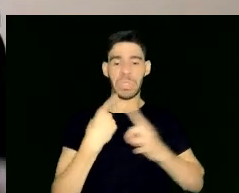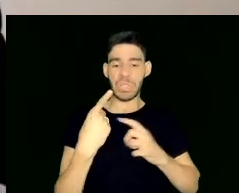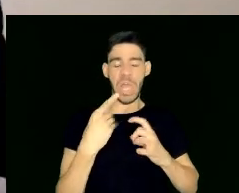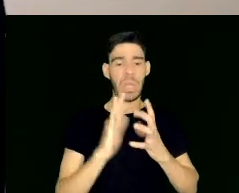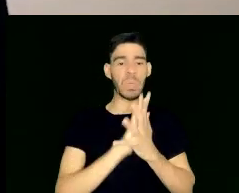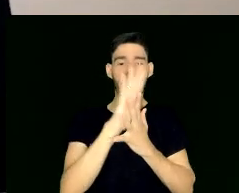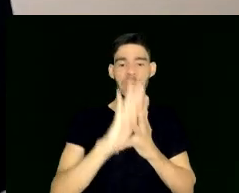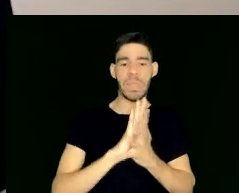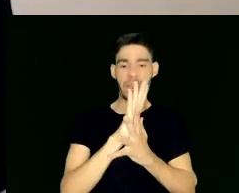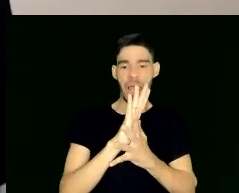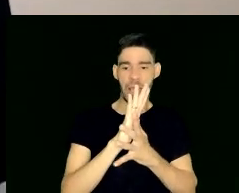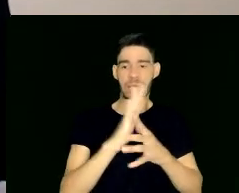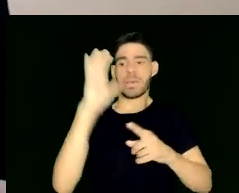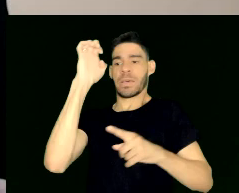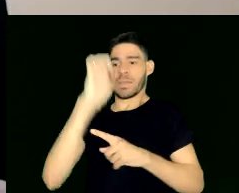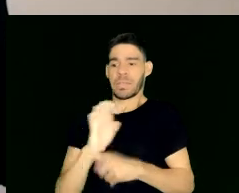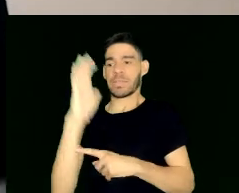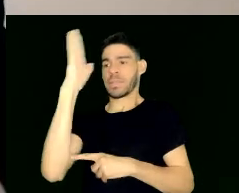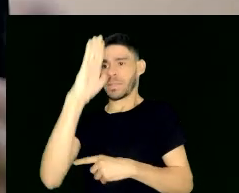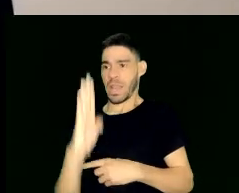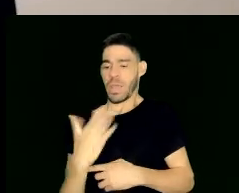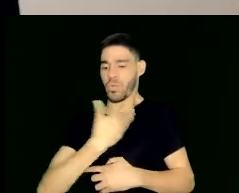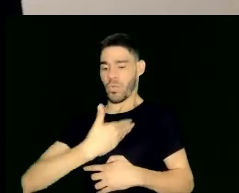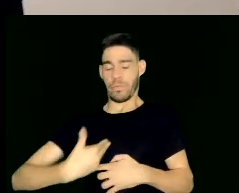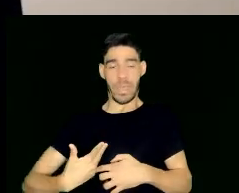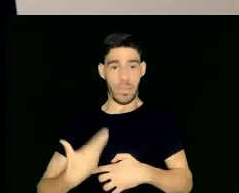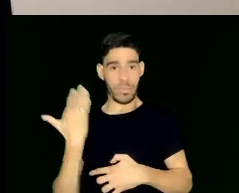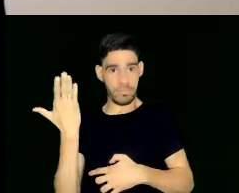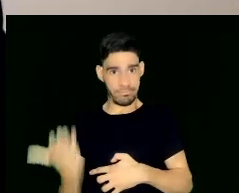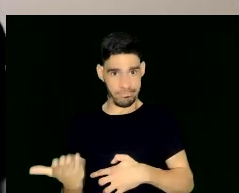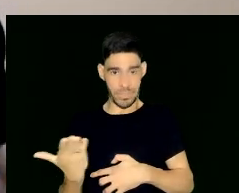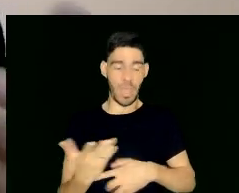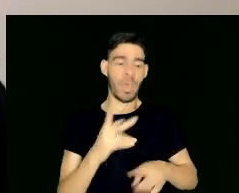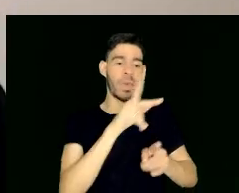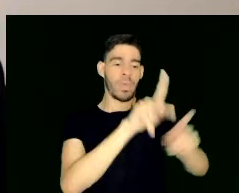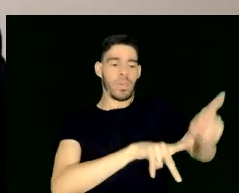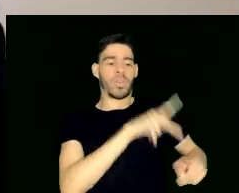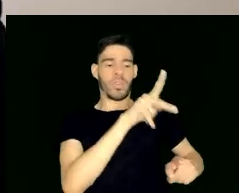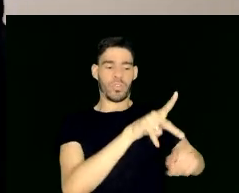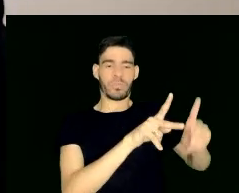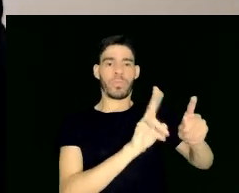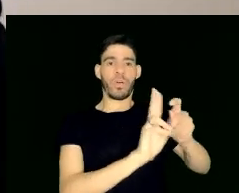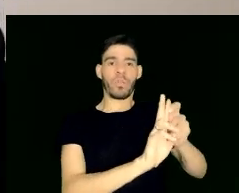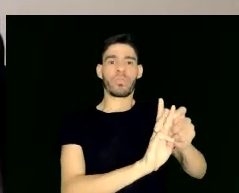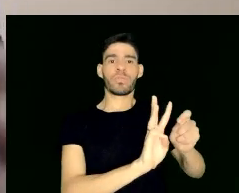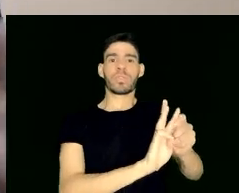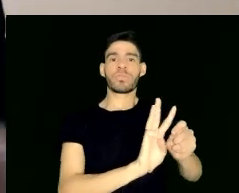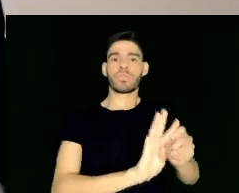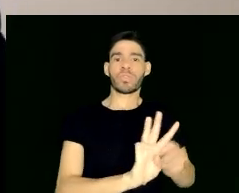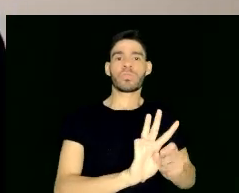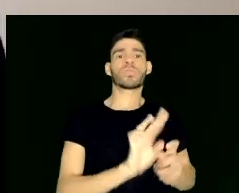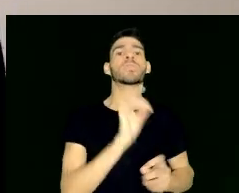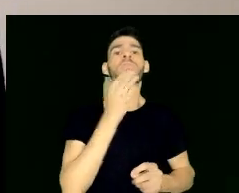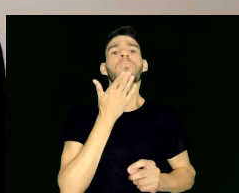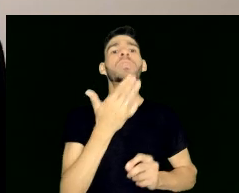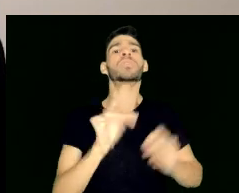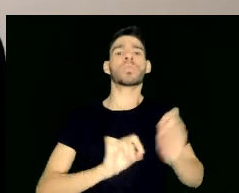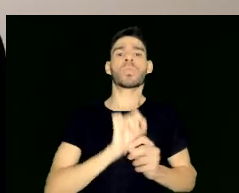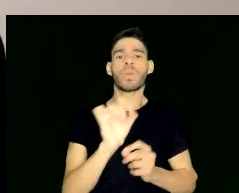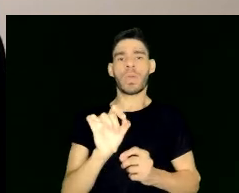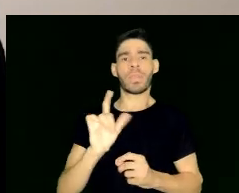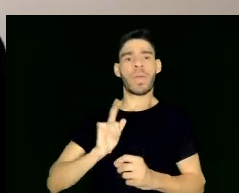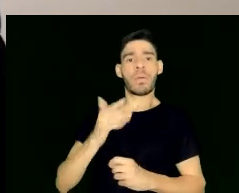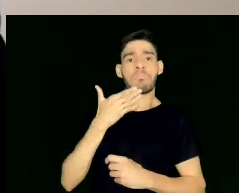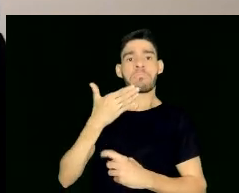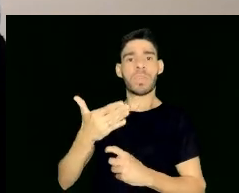há diálogo estabelecido entre o Estado brasileiro, entre o governo brasileiro e esses povos. Quais foram os pedidos?